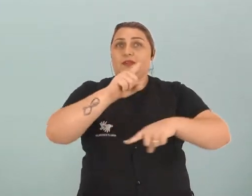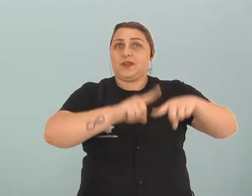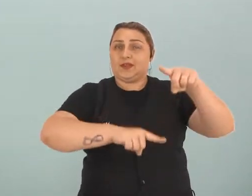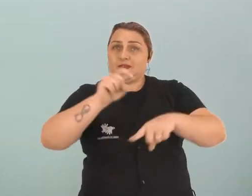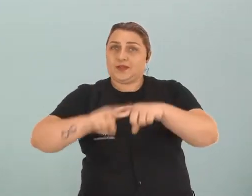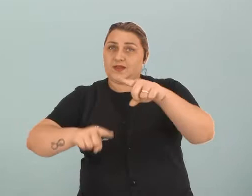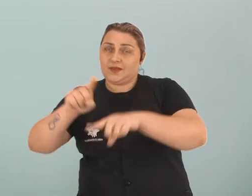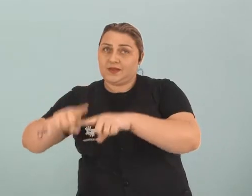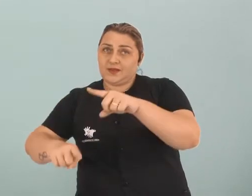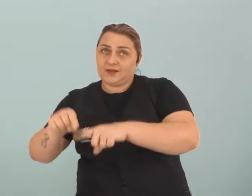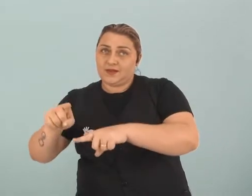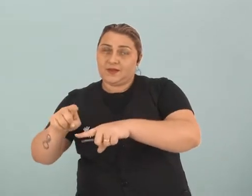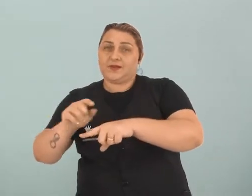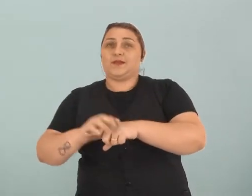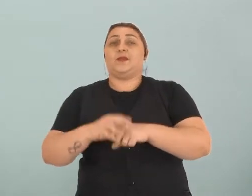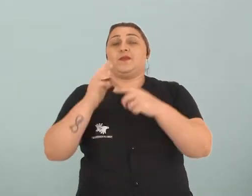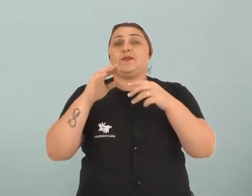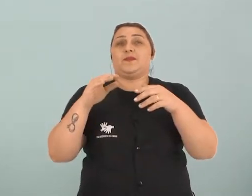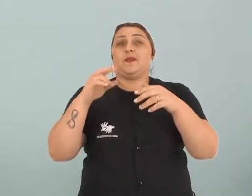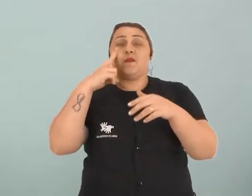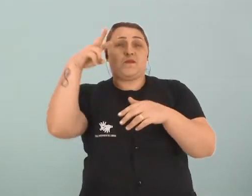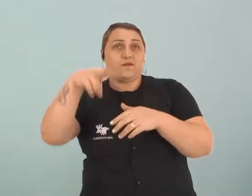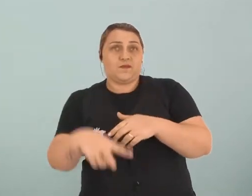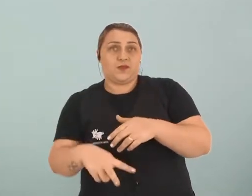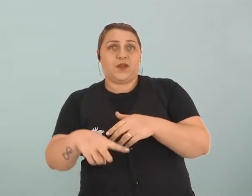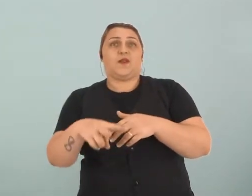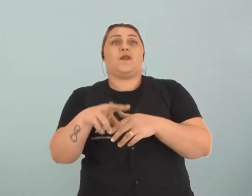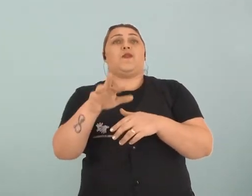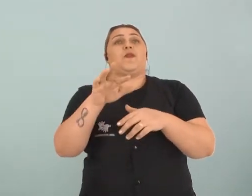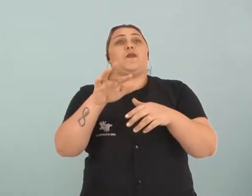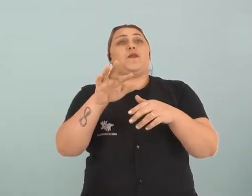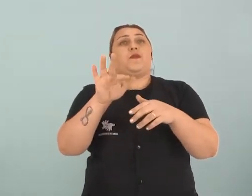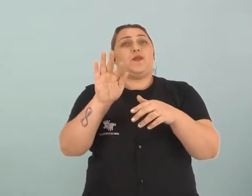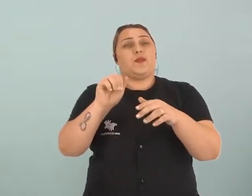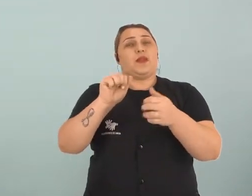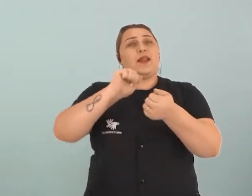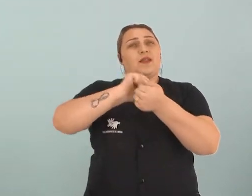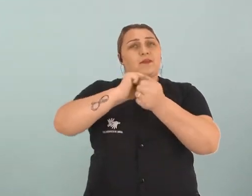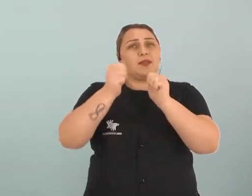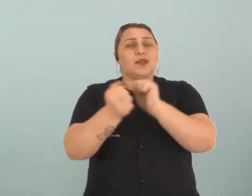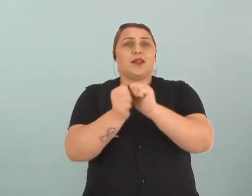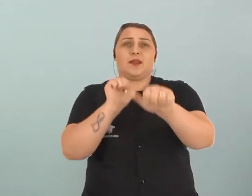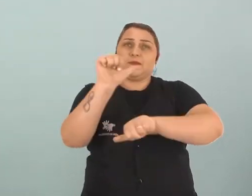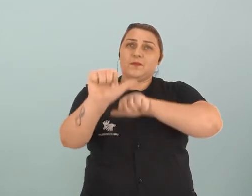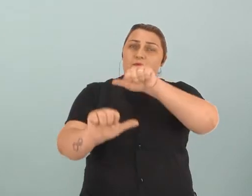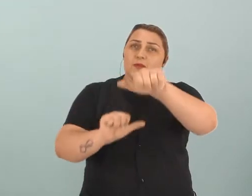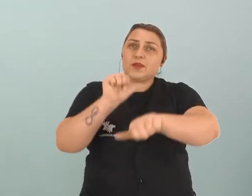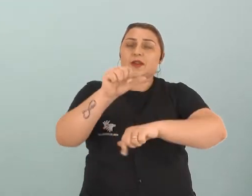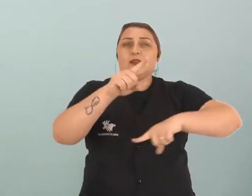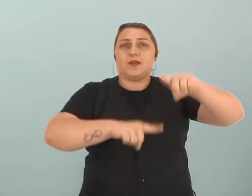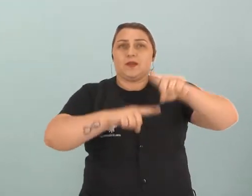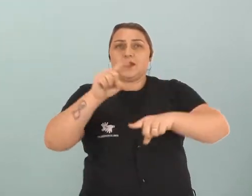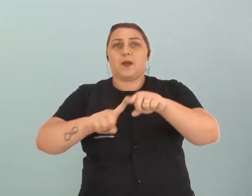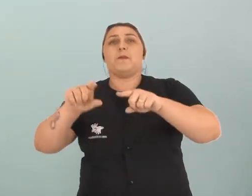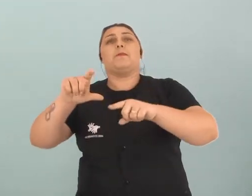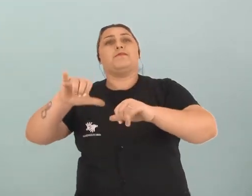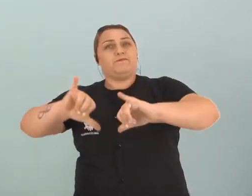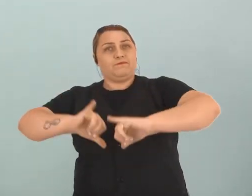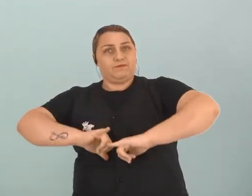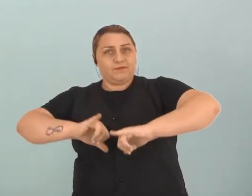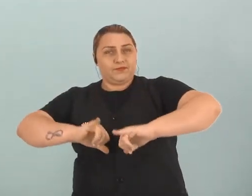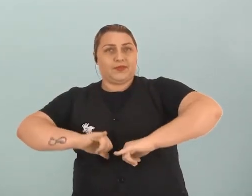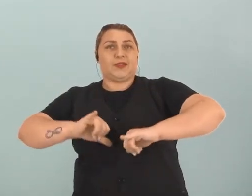fenômenos químicos. Nós vimos que um fenômeno está relacionado com mudança que a matéria pode sofrer. Essas